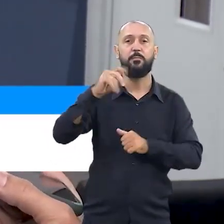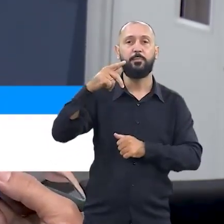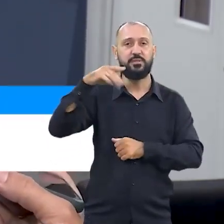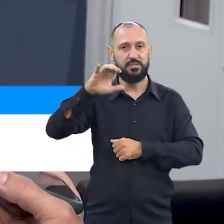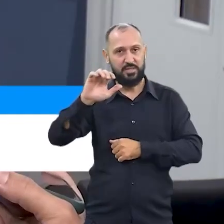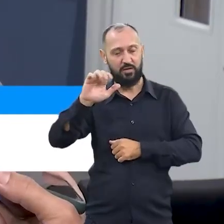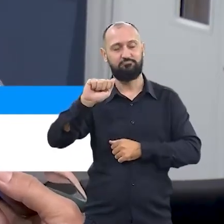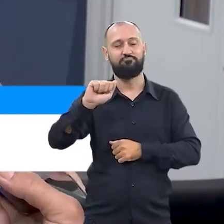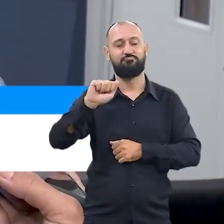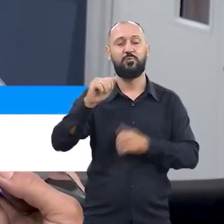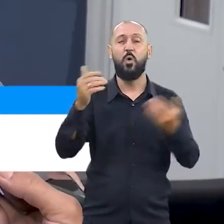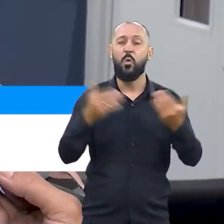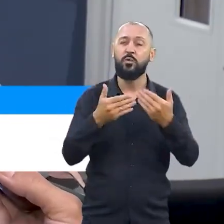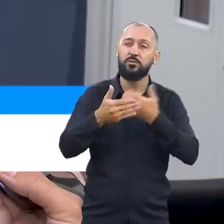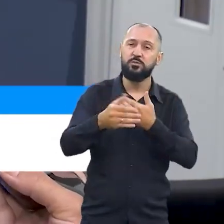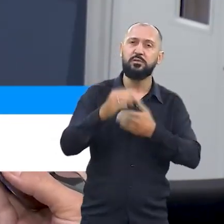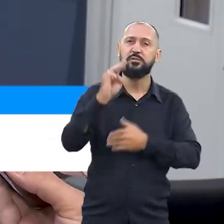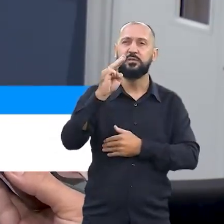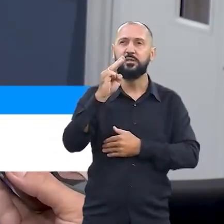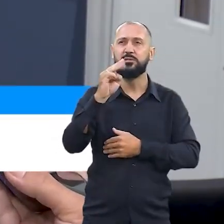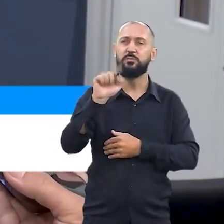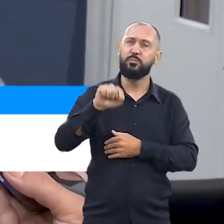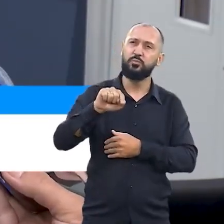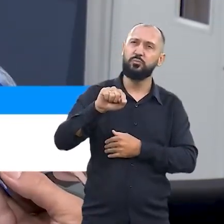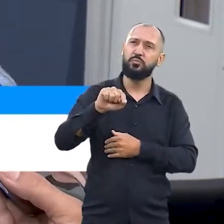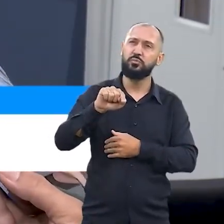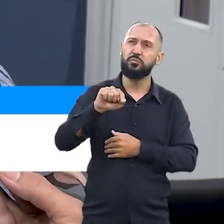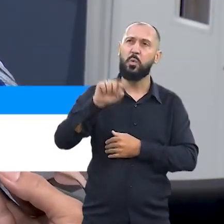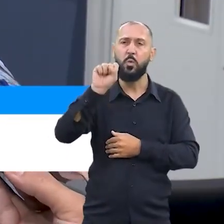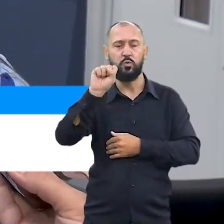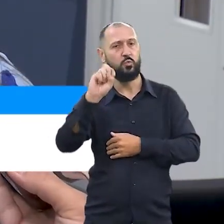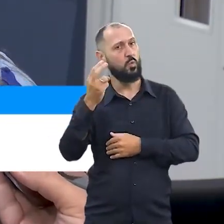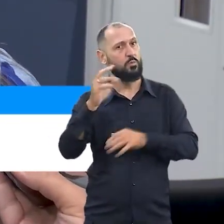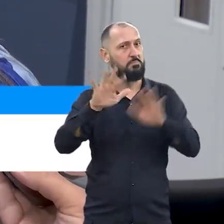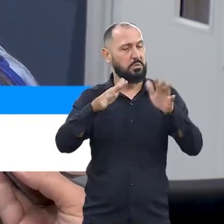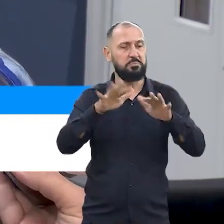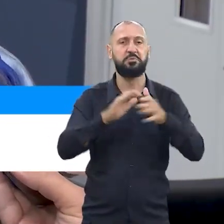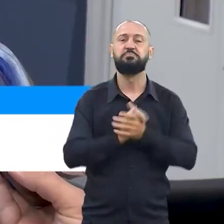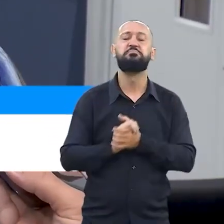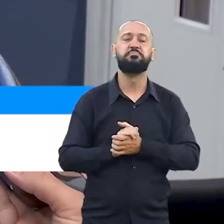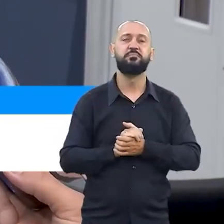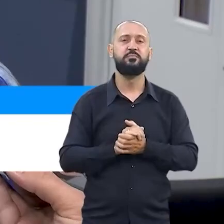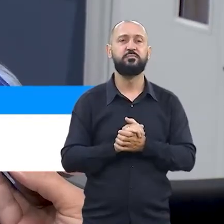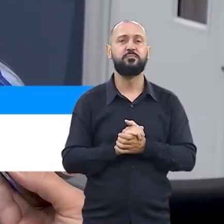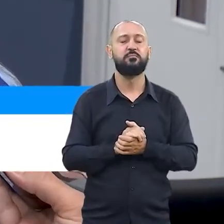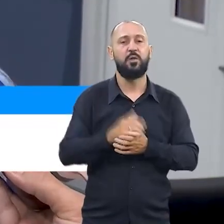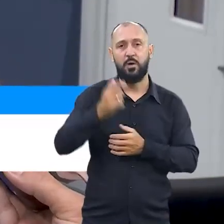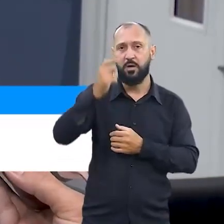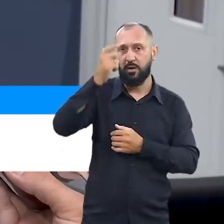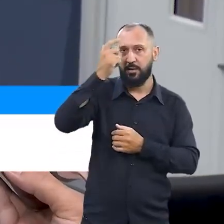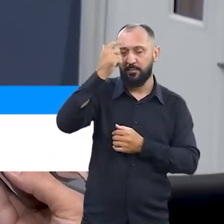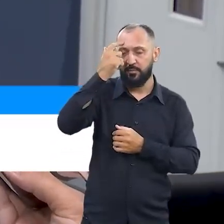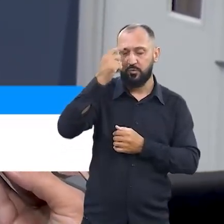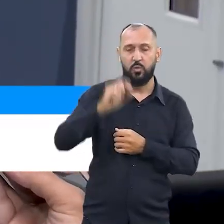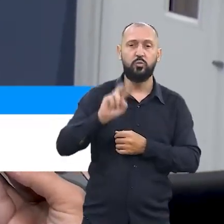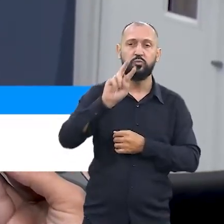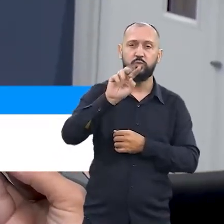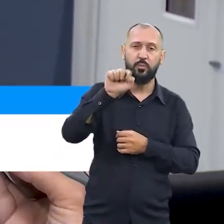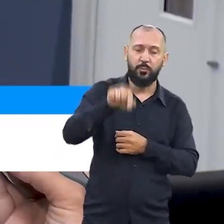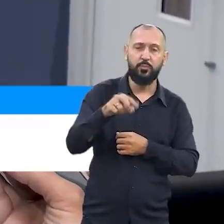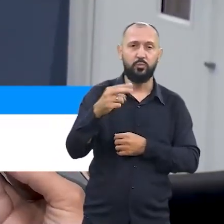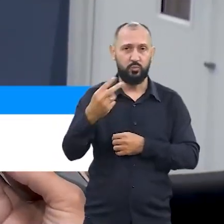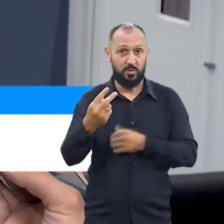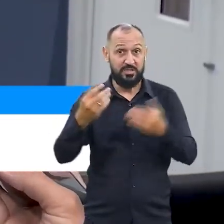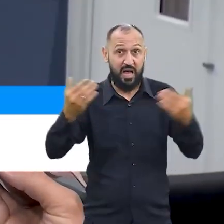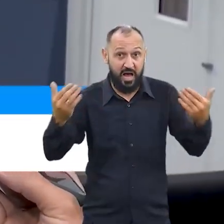IPCA, que hoje é em torno de 3,82. Bom, então, considerando esse 2,2 que